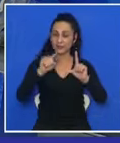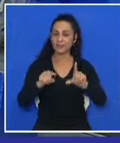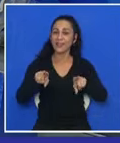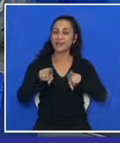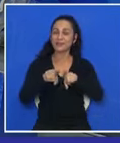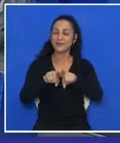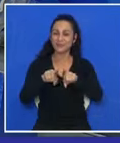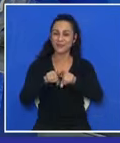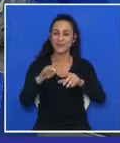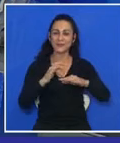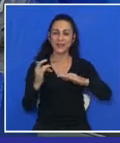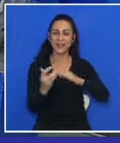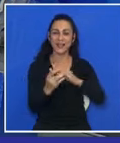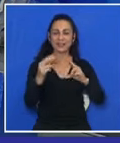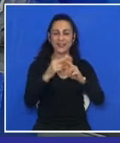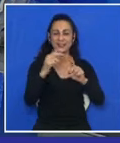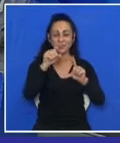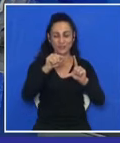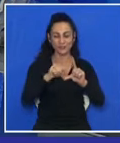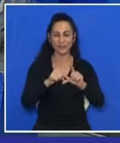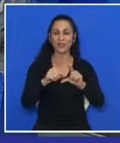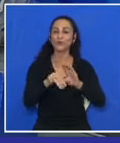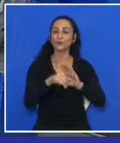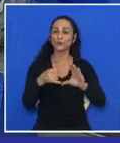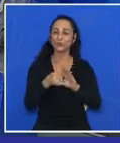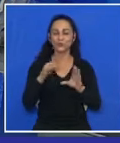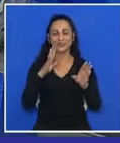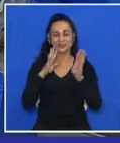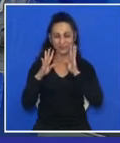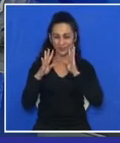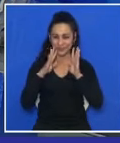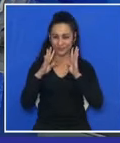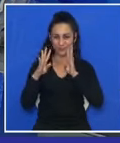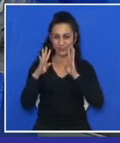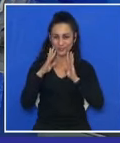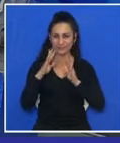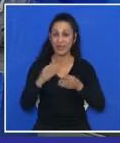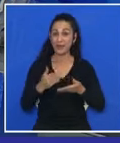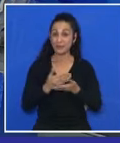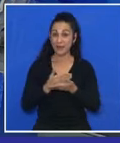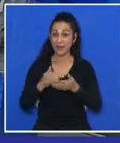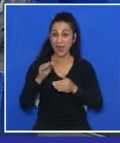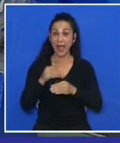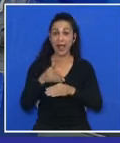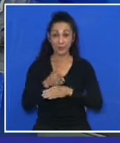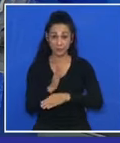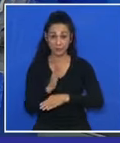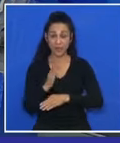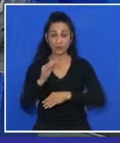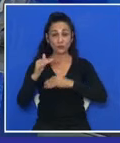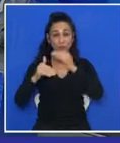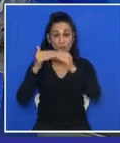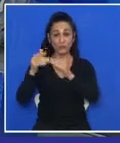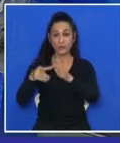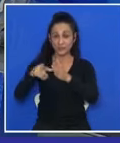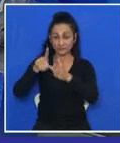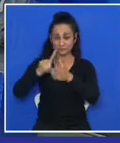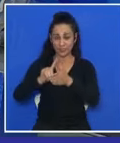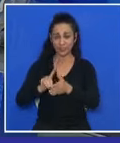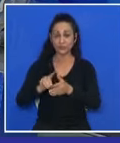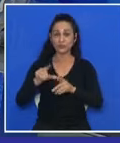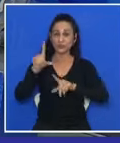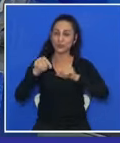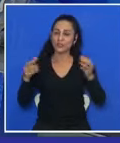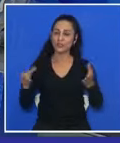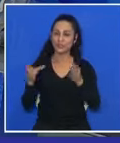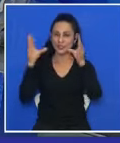e também pelas redes sociais da Caixa e da Rede TV, no YouTube e no Facebook. Para validar todo o processo de preparação e o sorteio